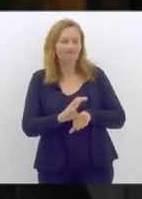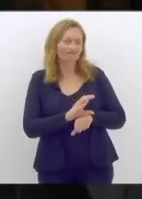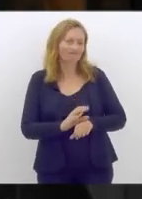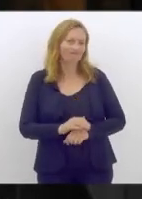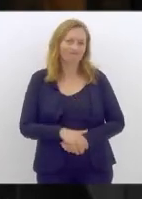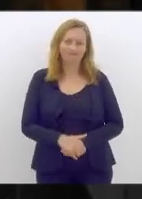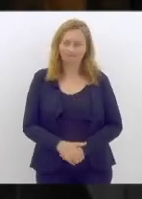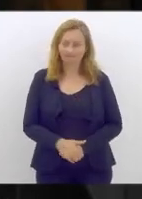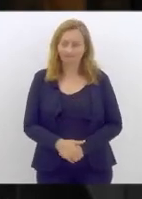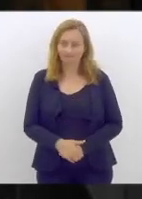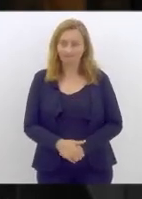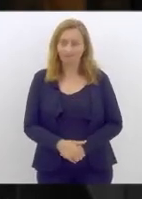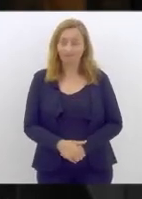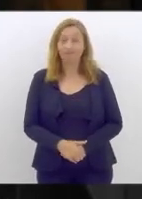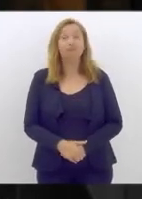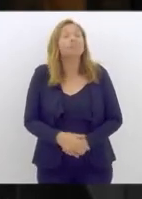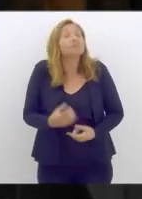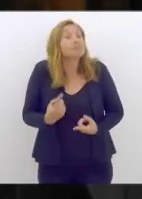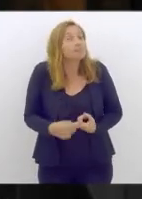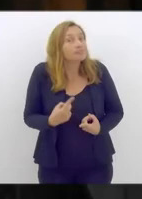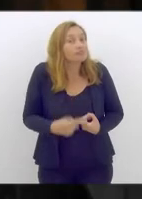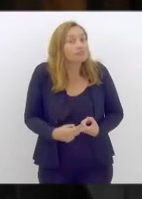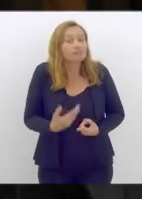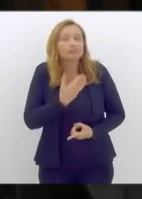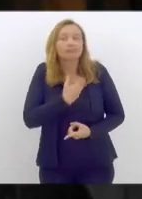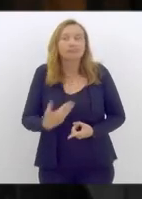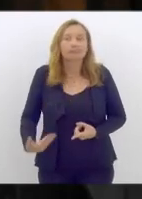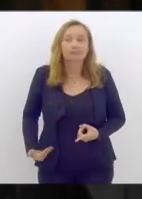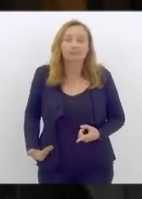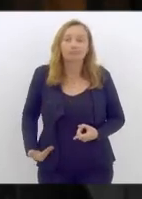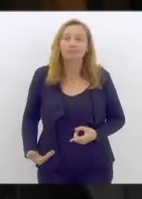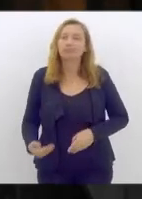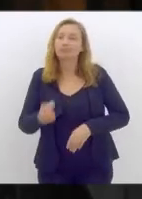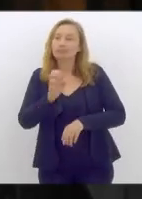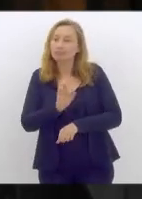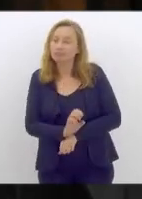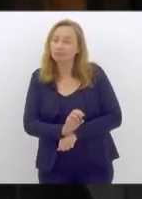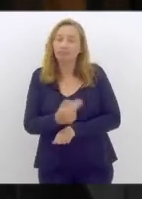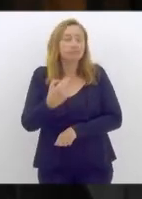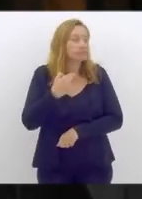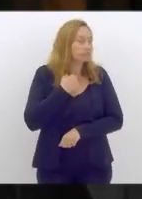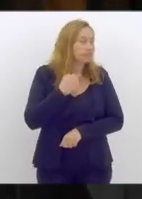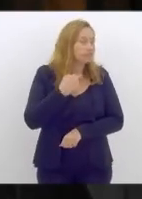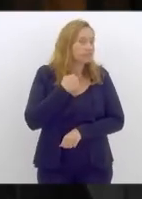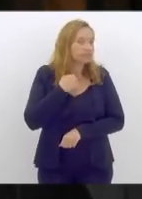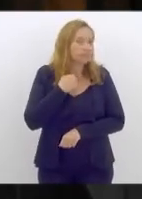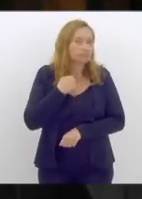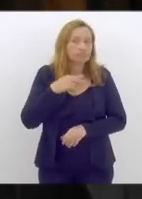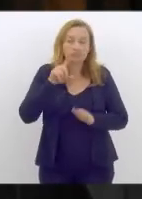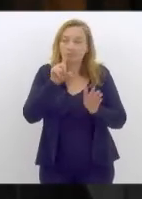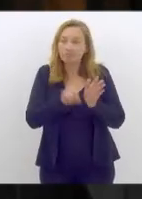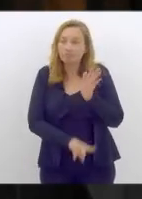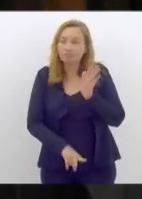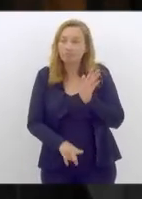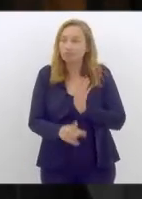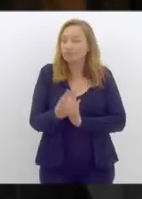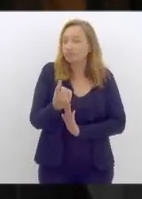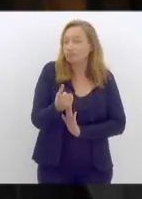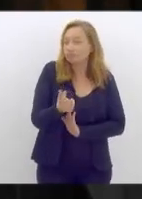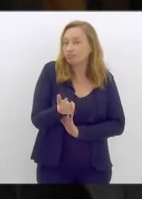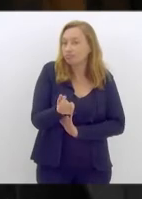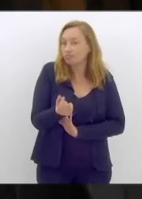inconstitucional porque governador de estado não pode reduzir ali